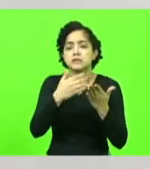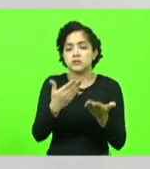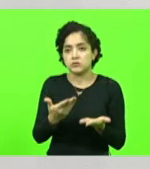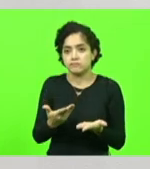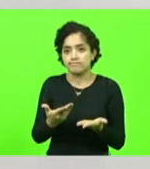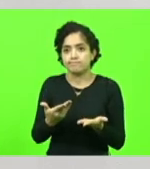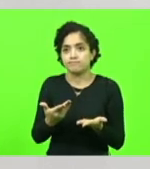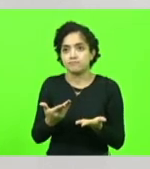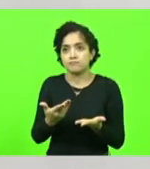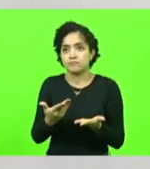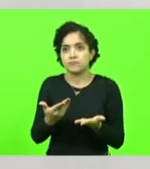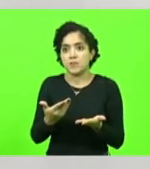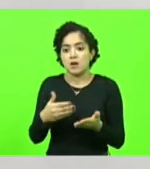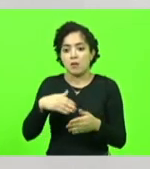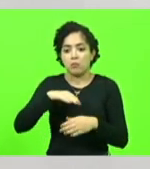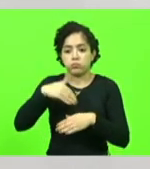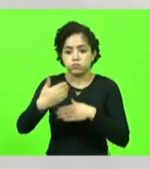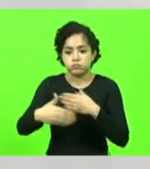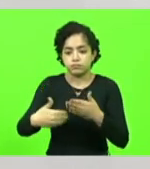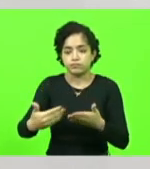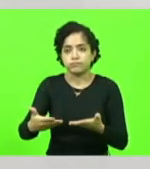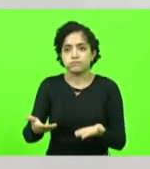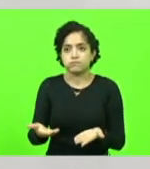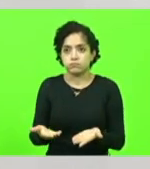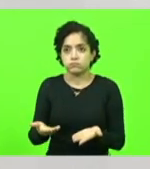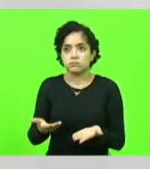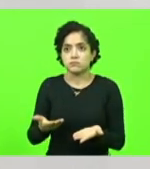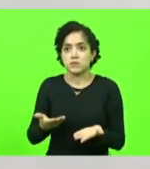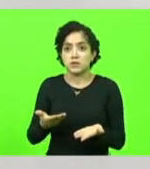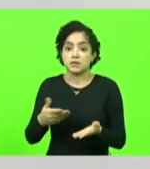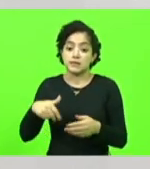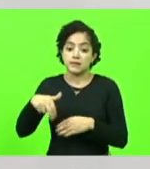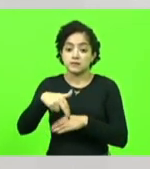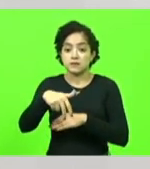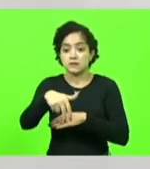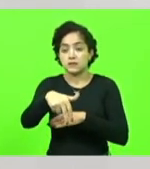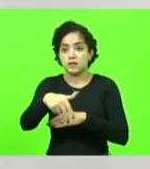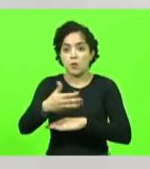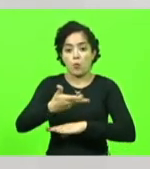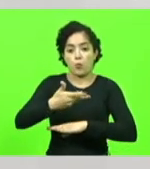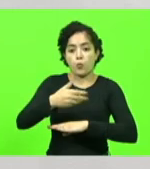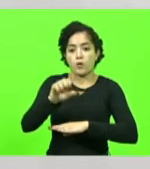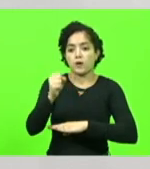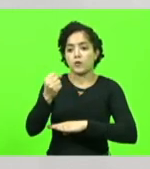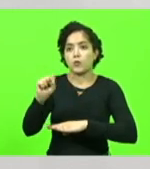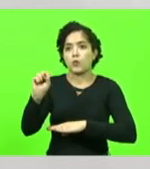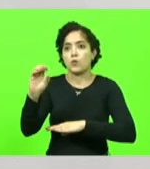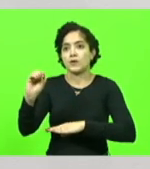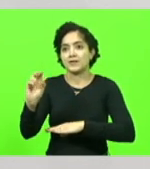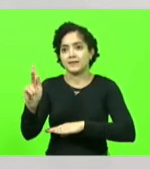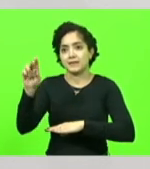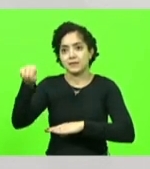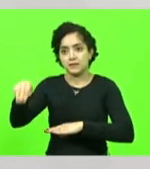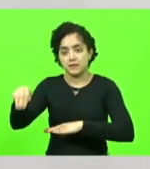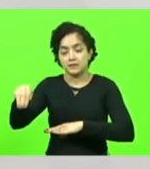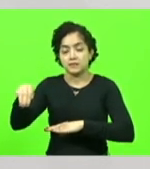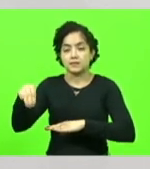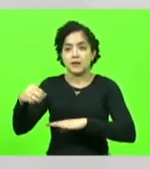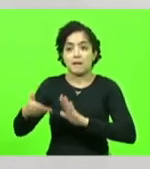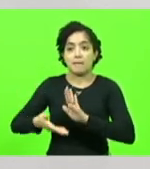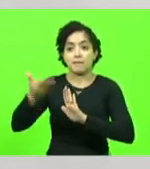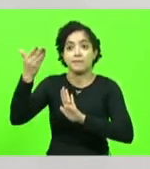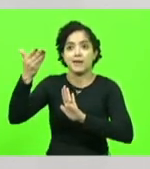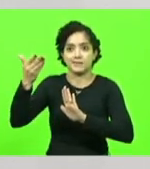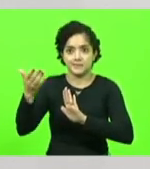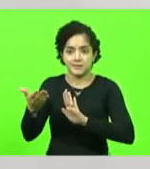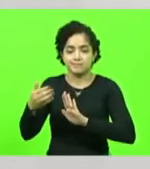A pessoa capota um carro, porque a pessoa está andando a velocidade de 80 km, mas muitos não andam a 80 km, andam a 100, a